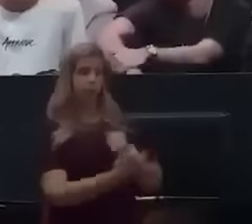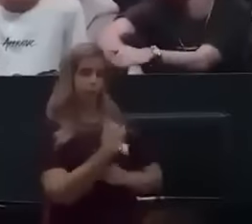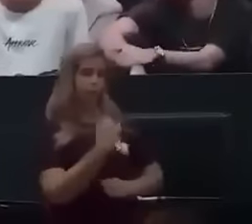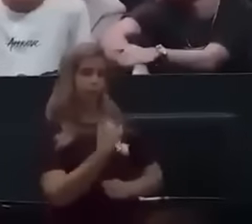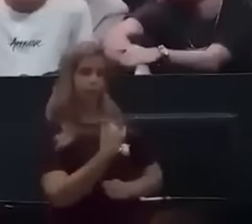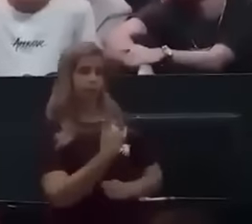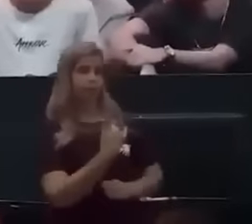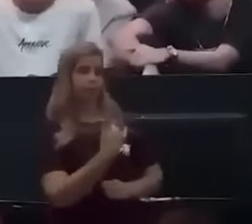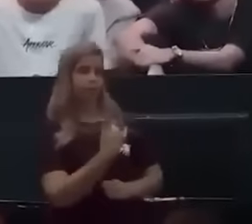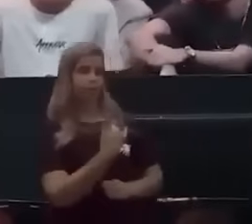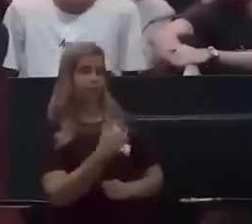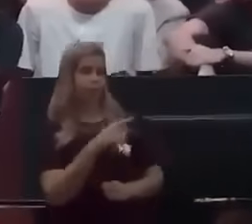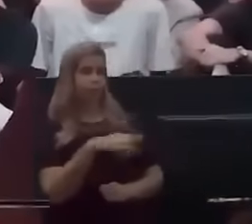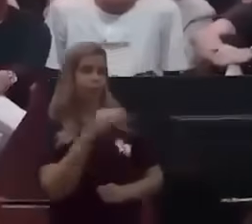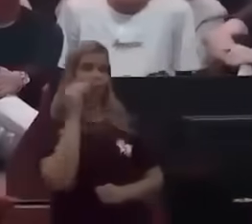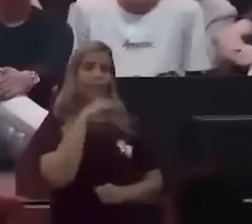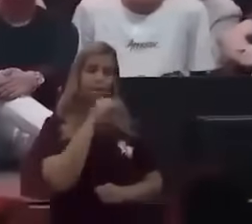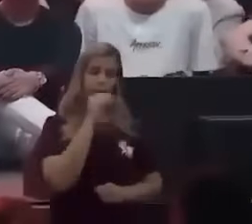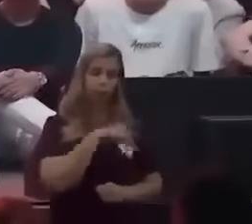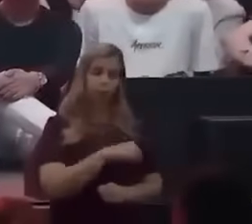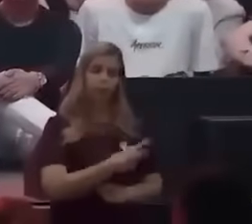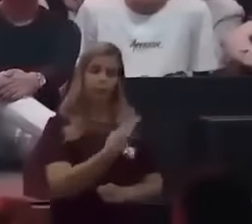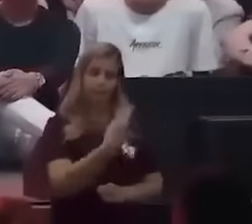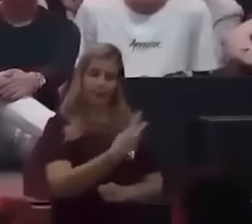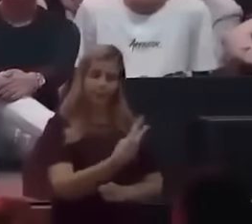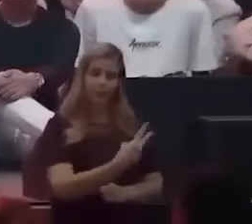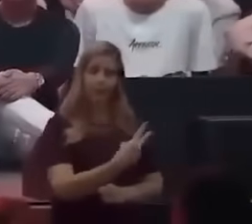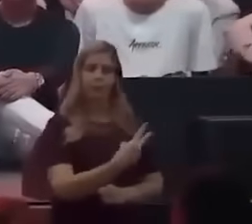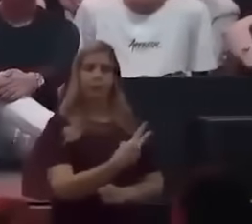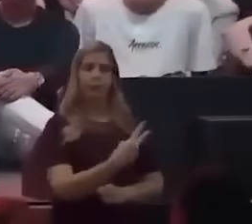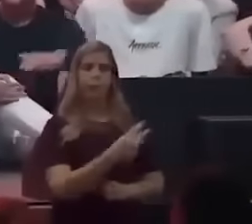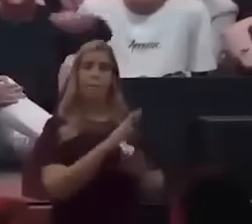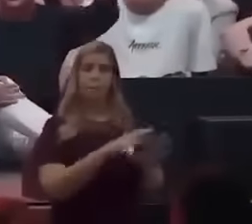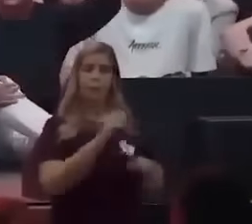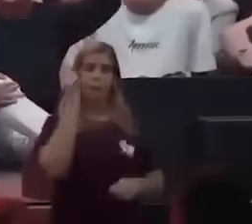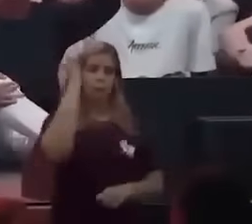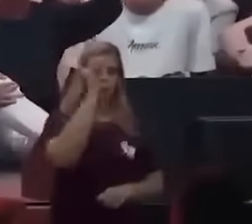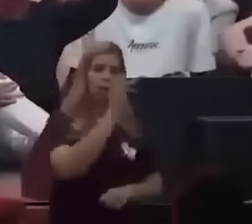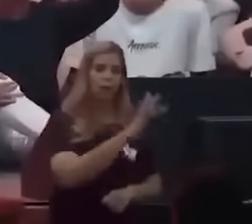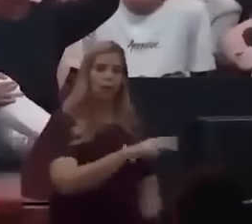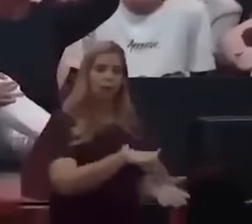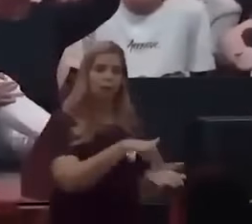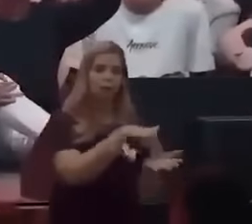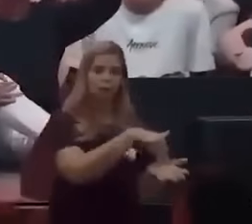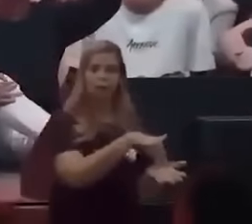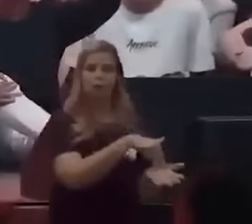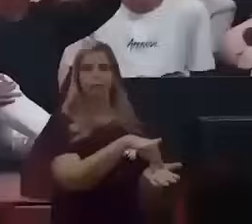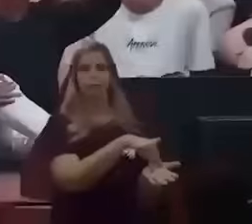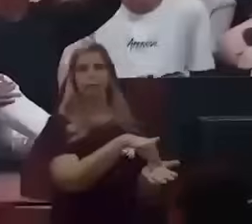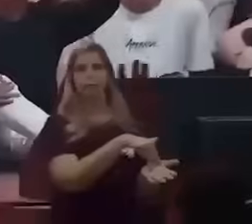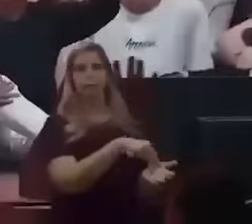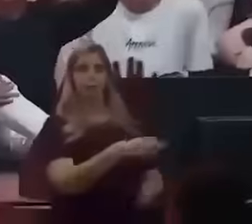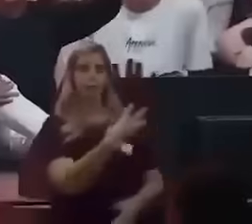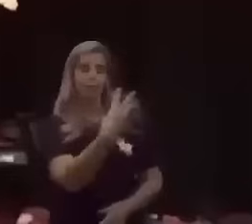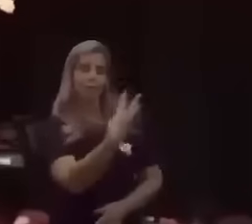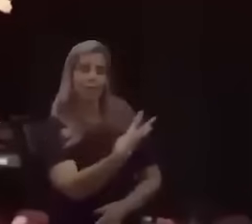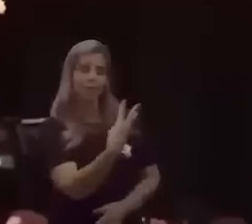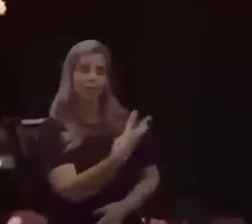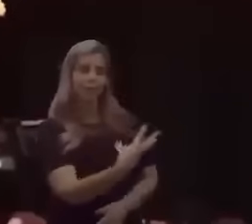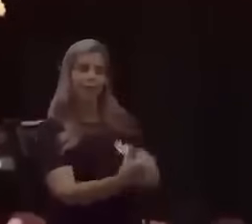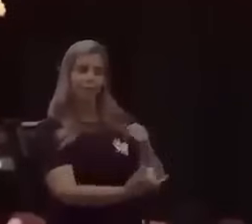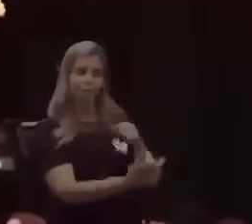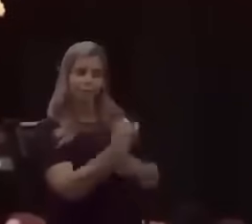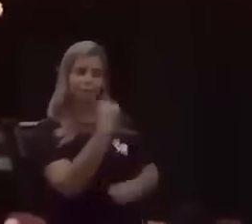você. Você fracassou a segunda vez? A minha graça é suficiente para levantar você. Você me negou a